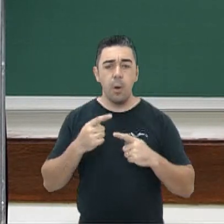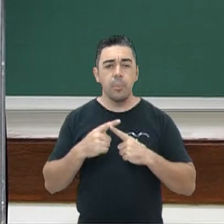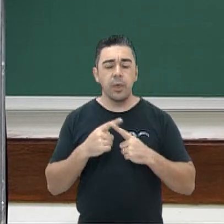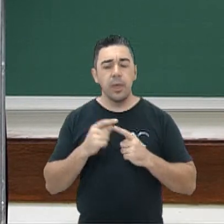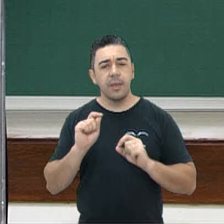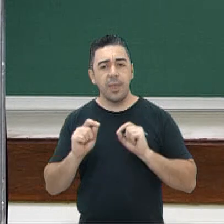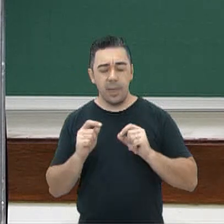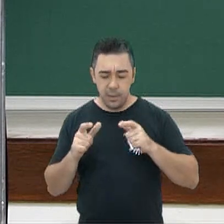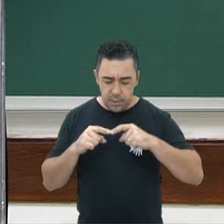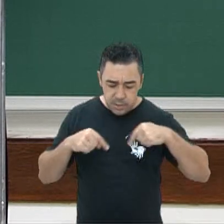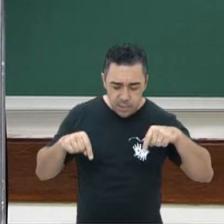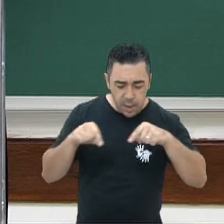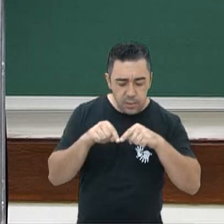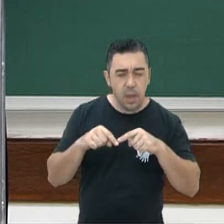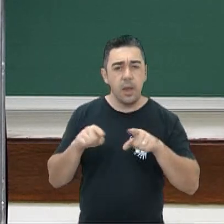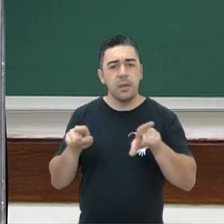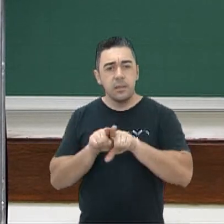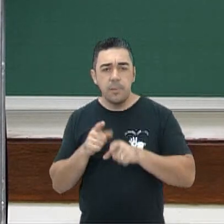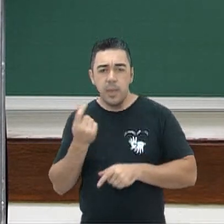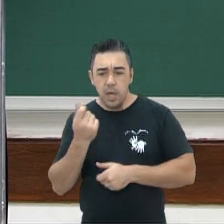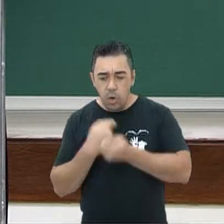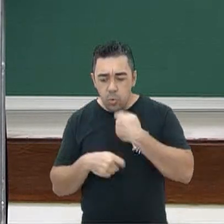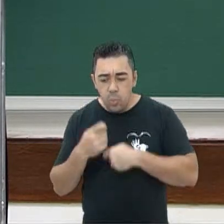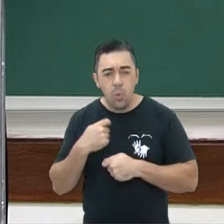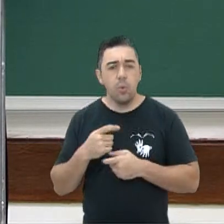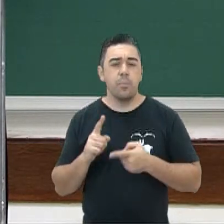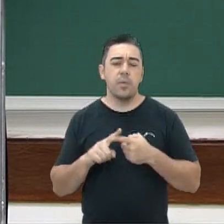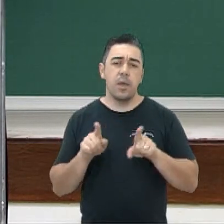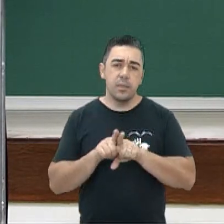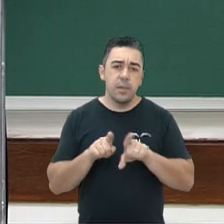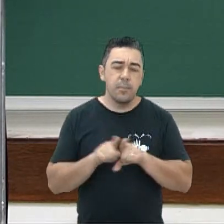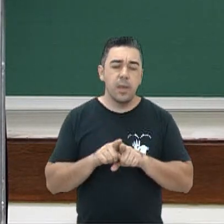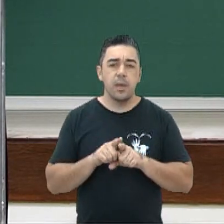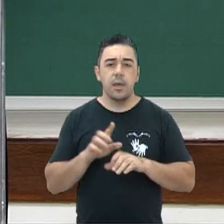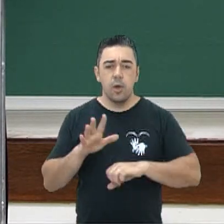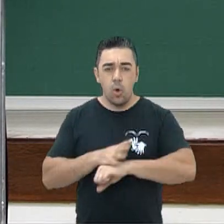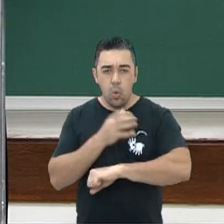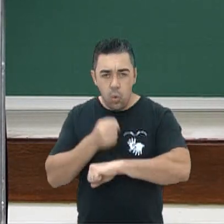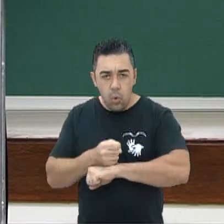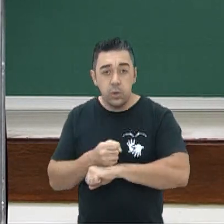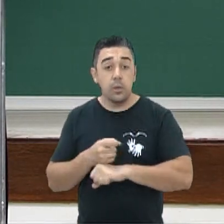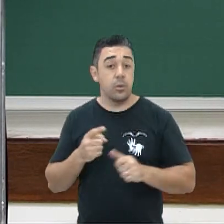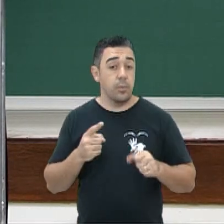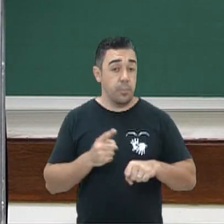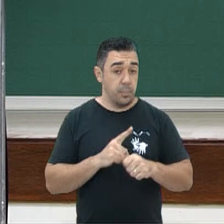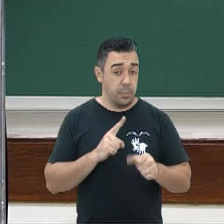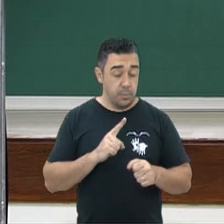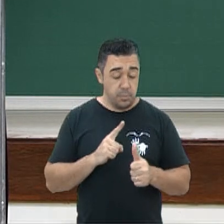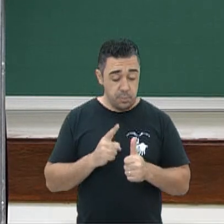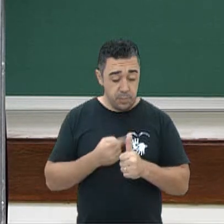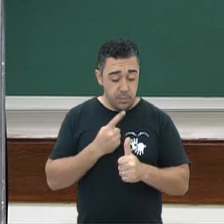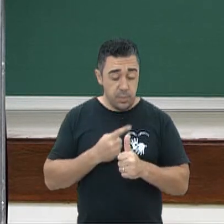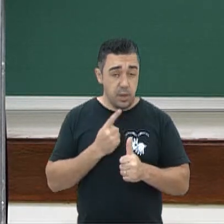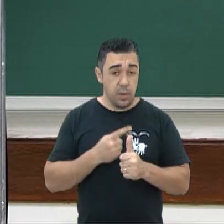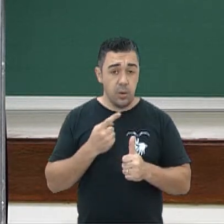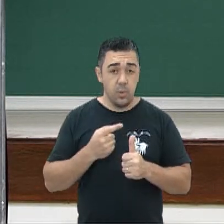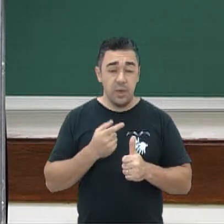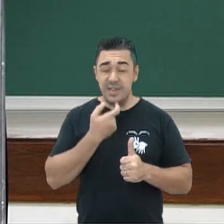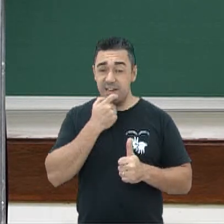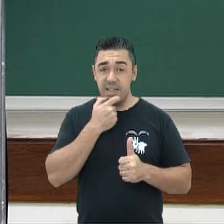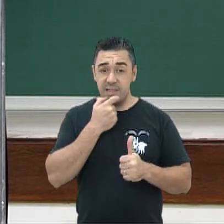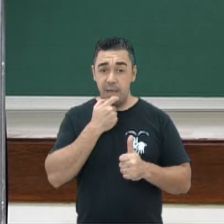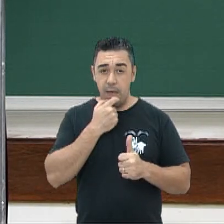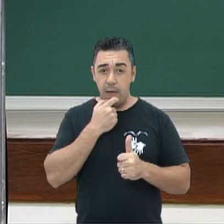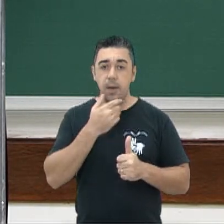economicamente quem tem o direito a tais ou tais regiões. Tá? Num primeiro momento a gente tem uma Inglaterra ganhando terreno,